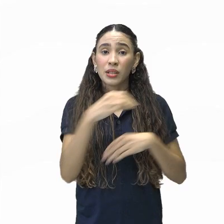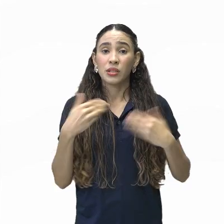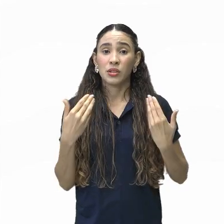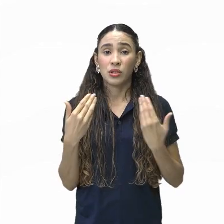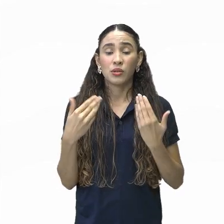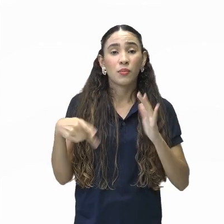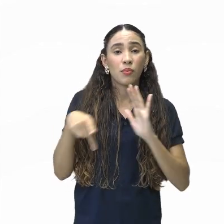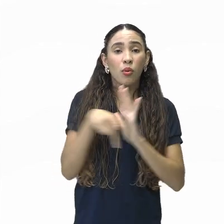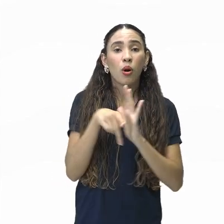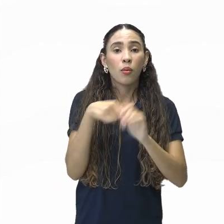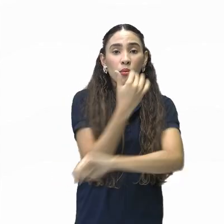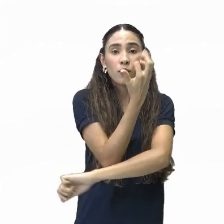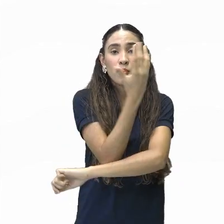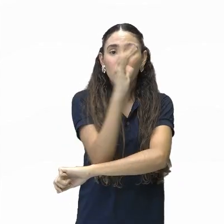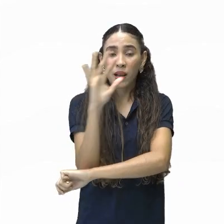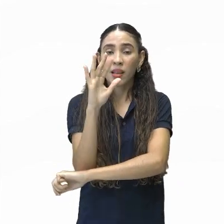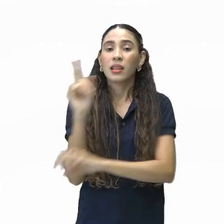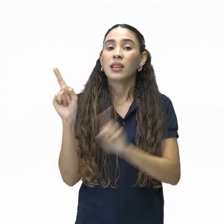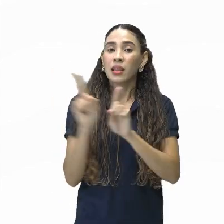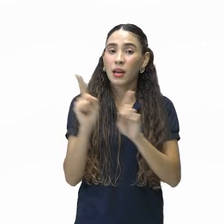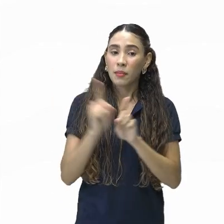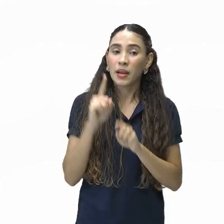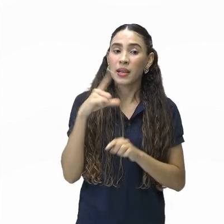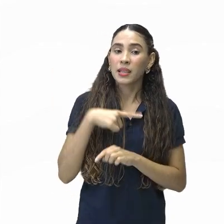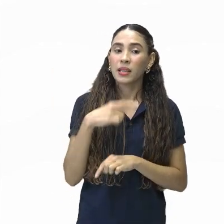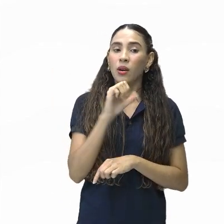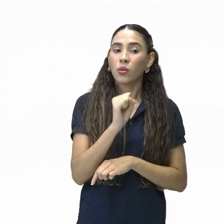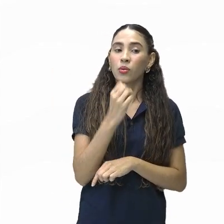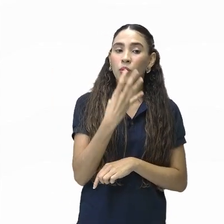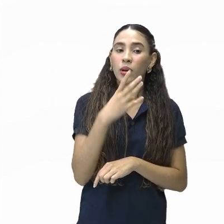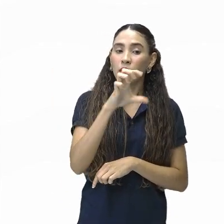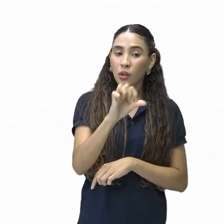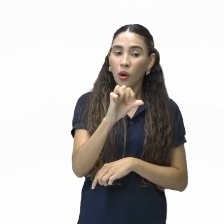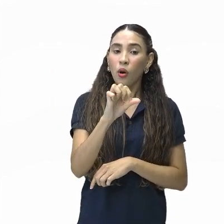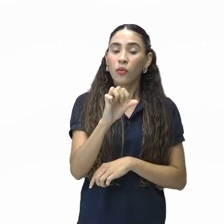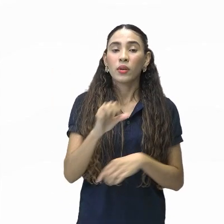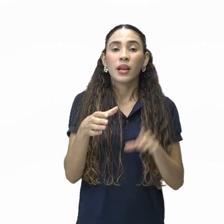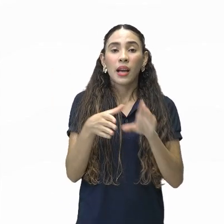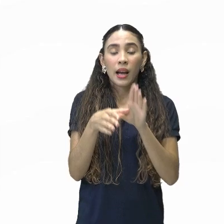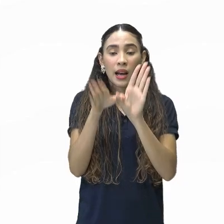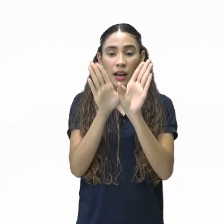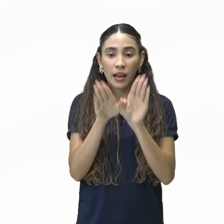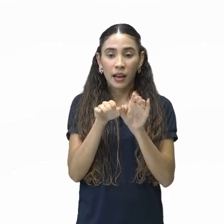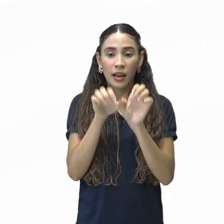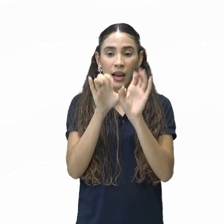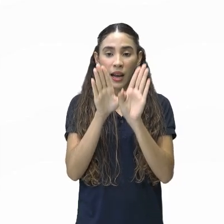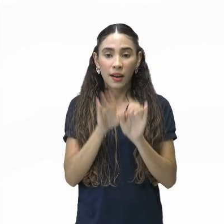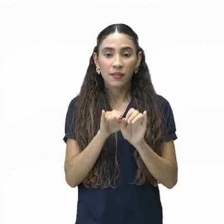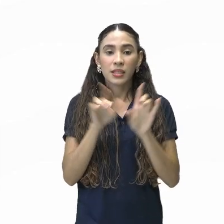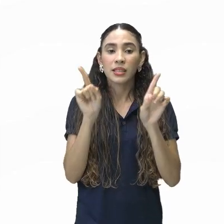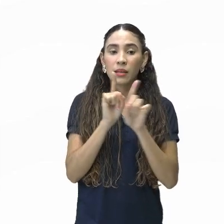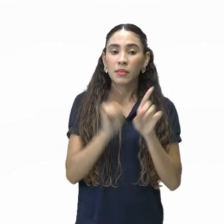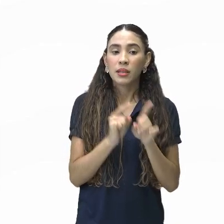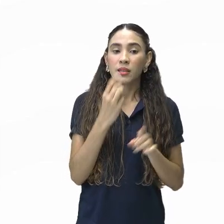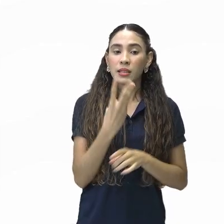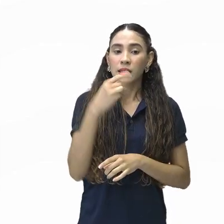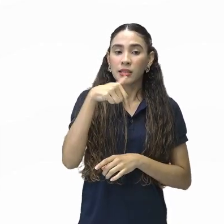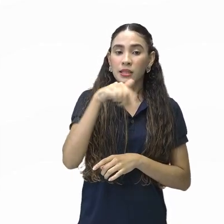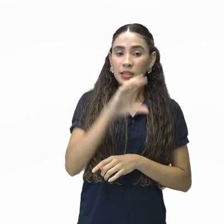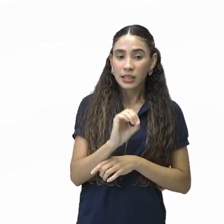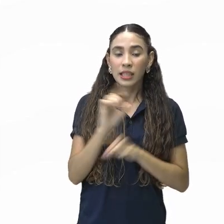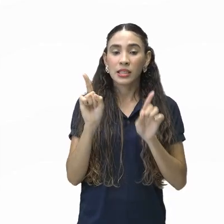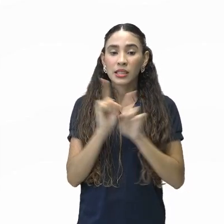de plantas. Existem ainda 849 espécies de aves, 370 espécies